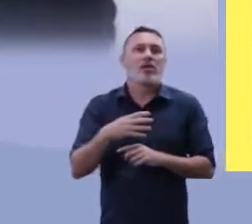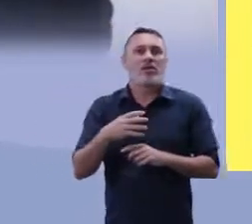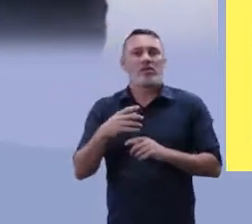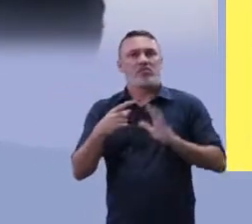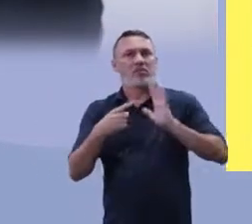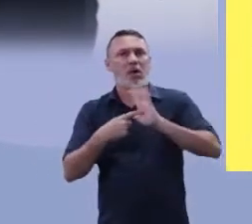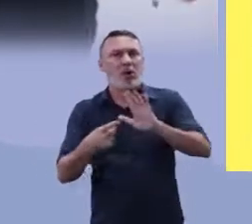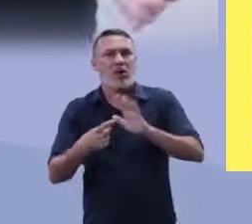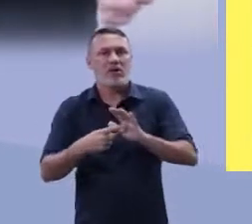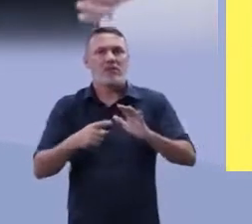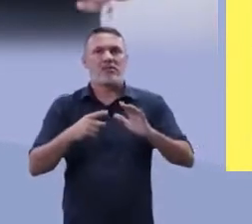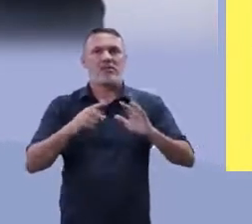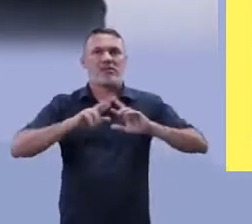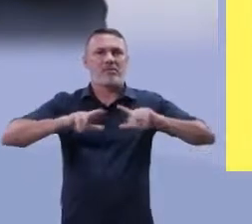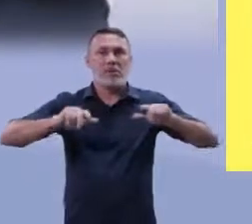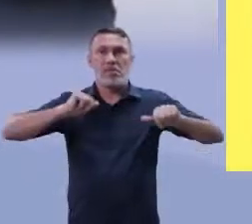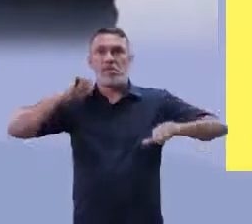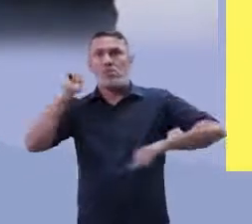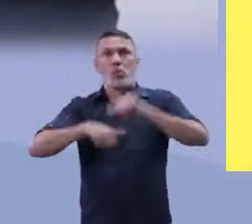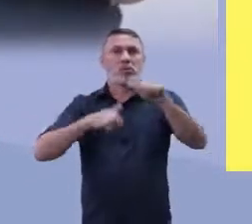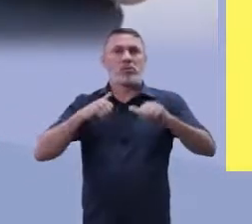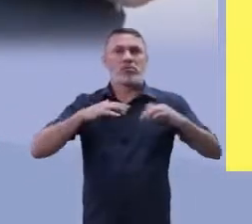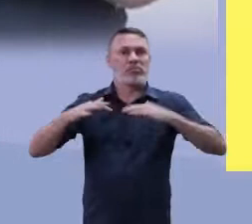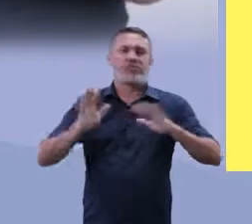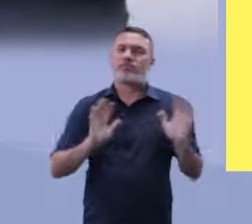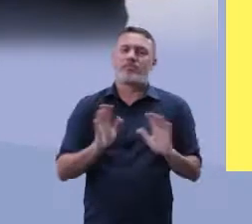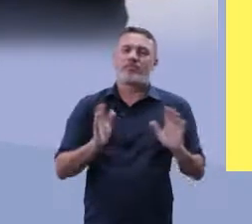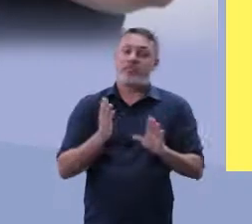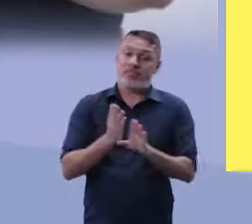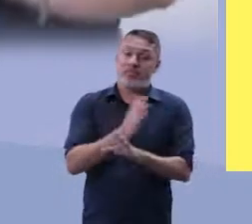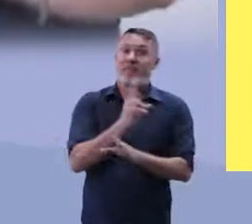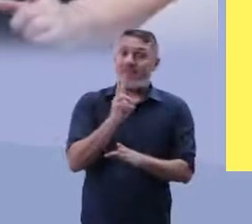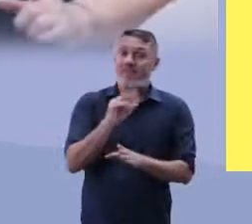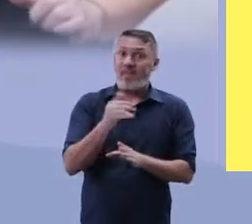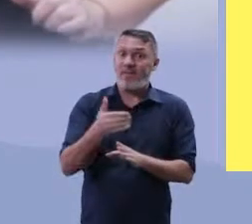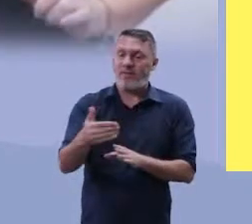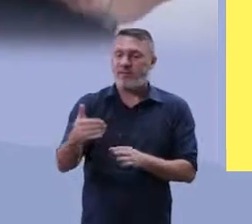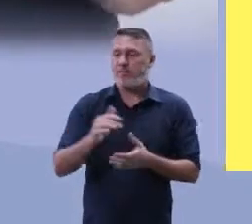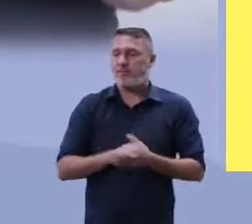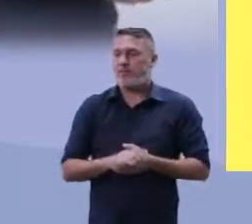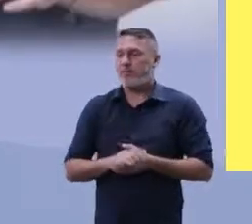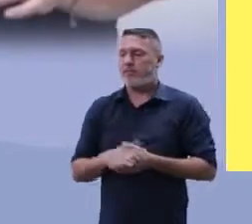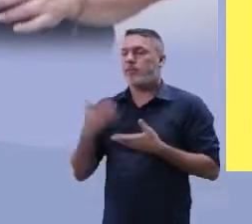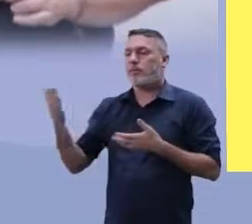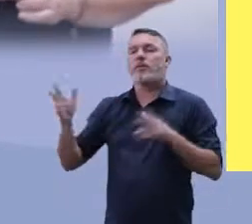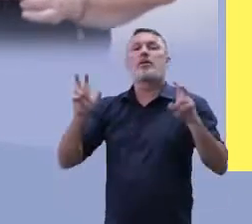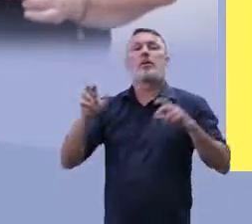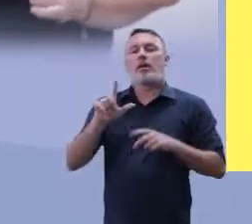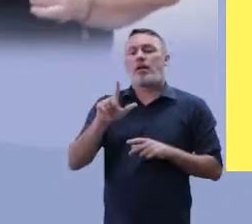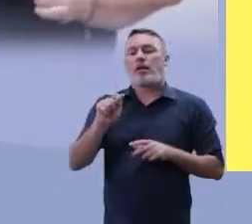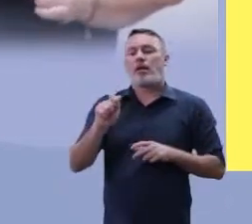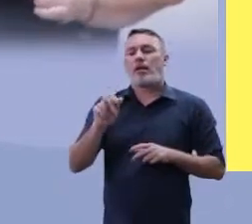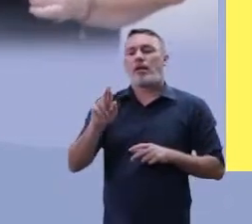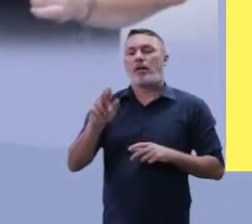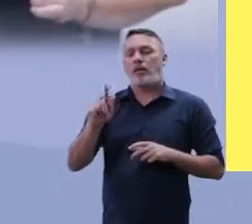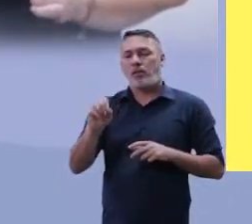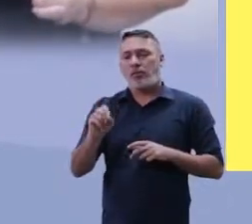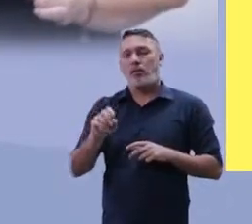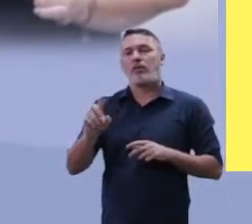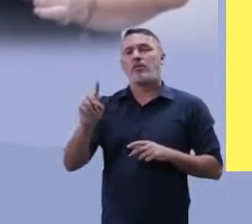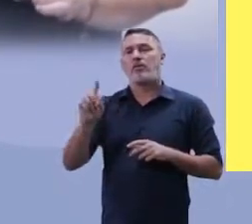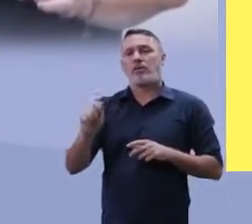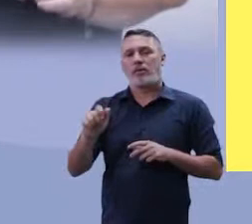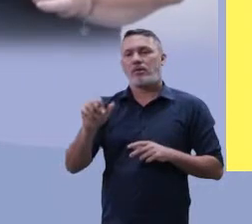não havia ocorrido, grandes mudanças estavam por ocorrer. O Largo da Sé, olha que